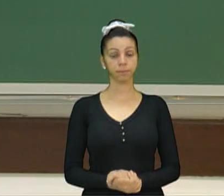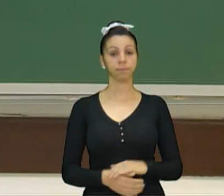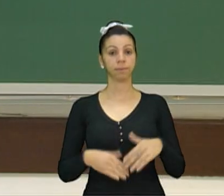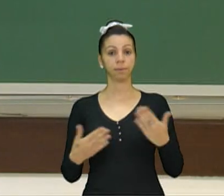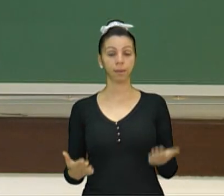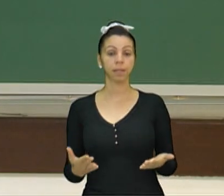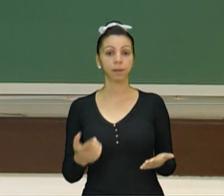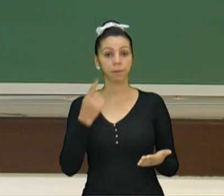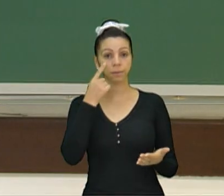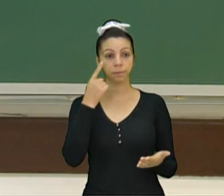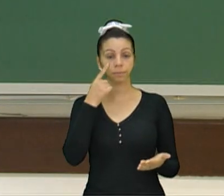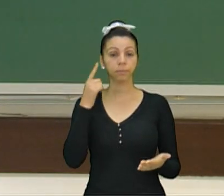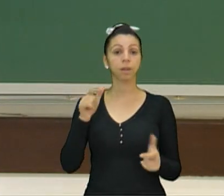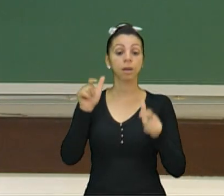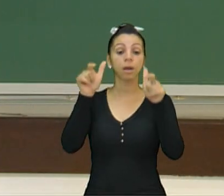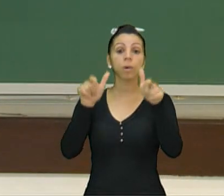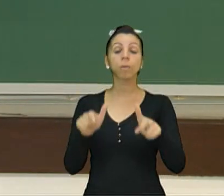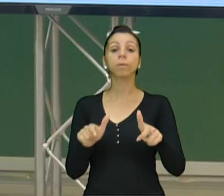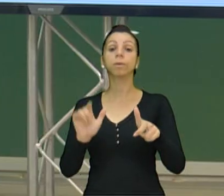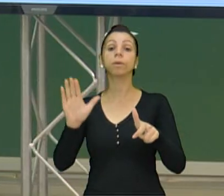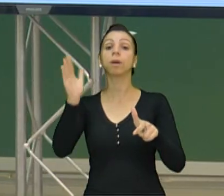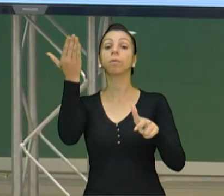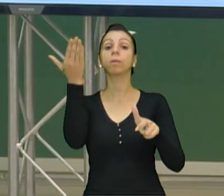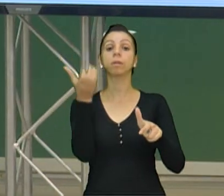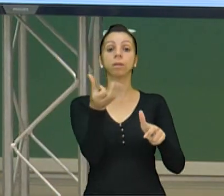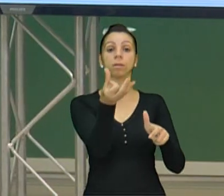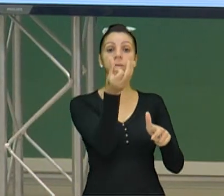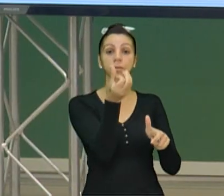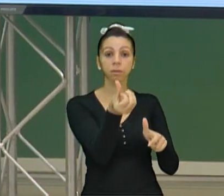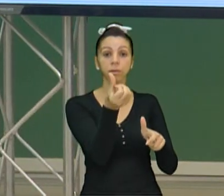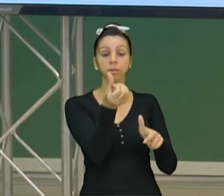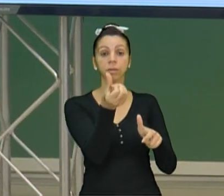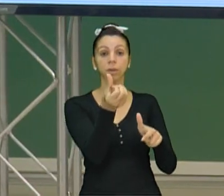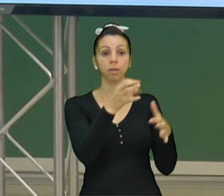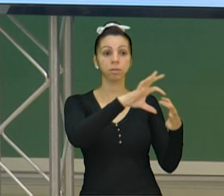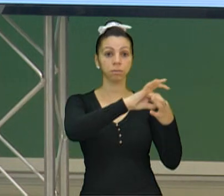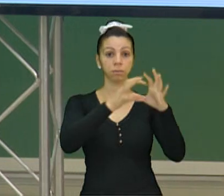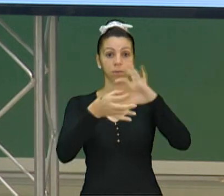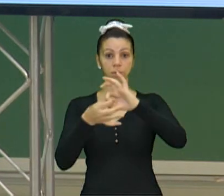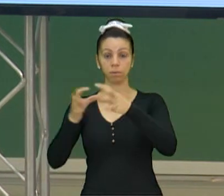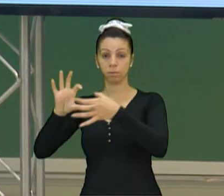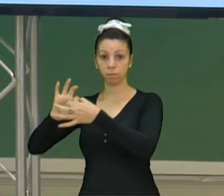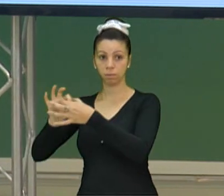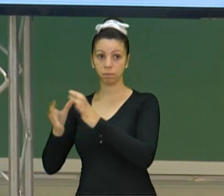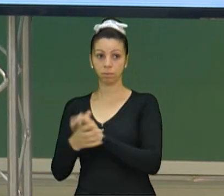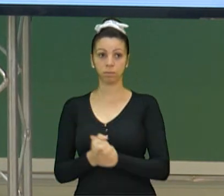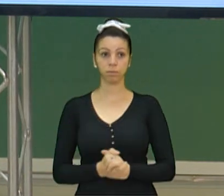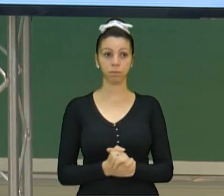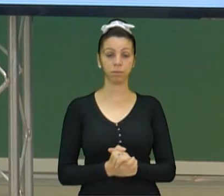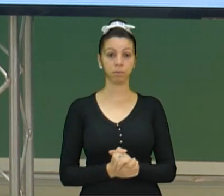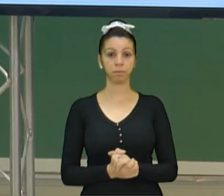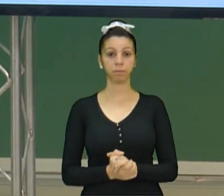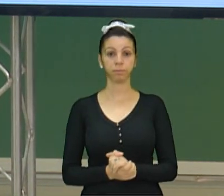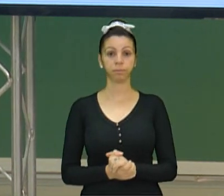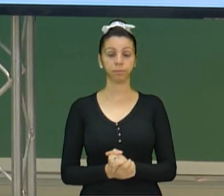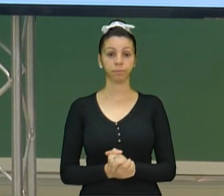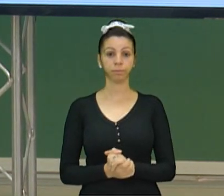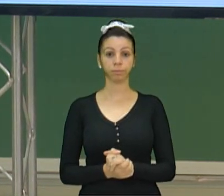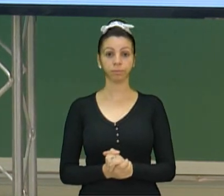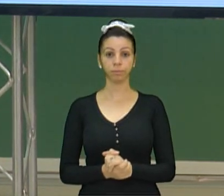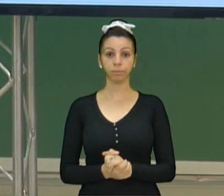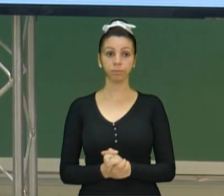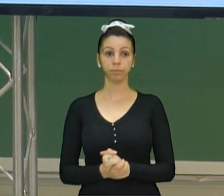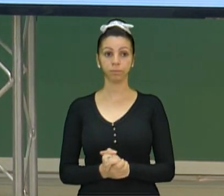Então vamos lá, vamos ver aqui onde que aconteceram as 6 últimas Olimpíadas. So in 1988 in